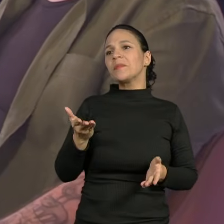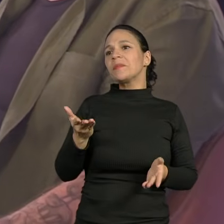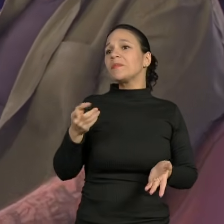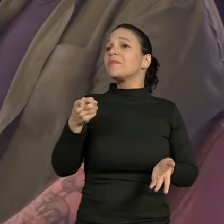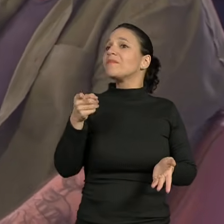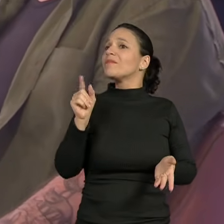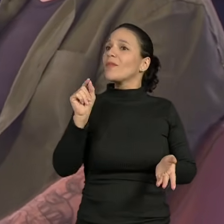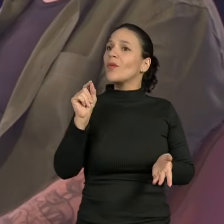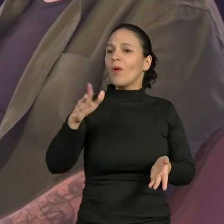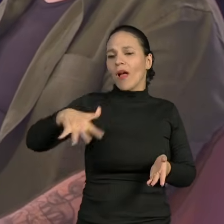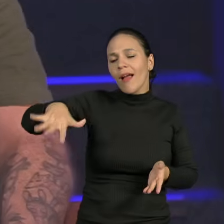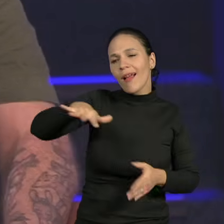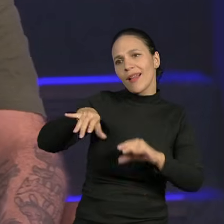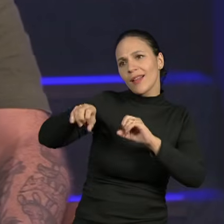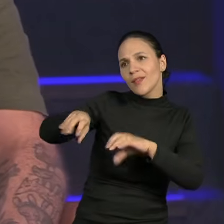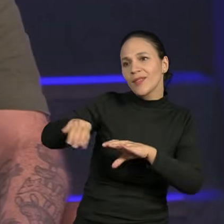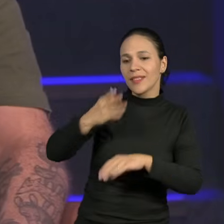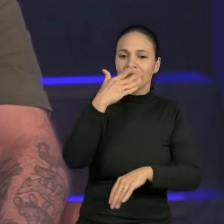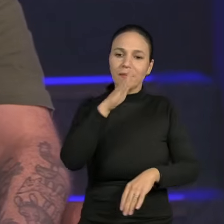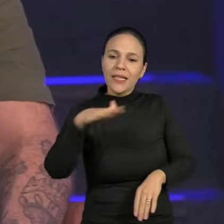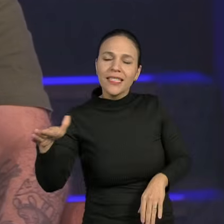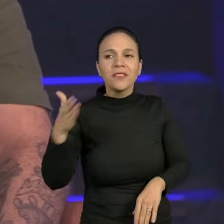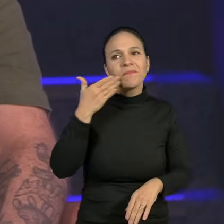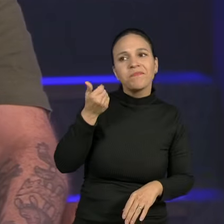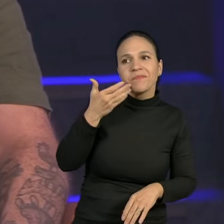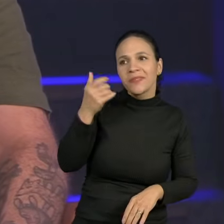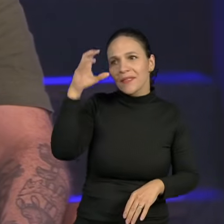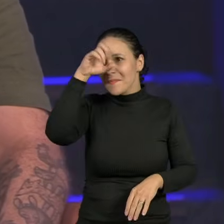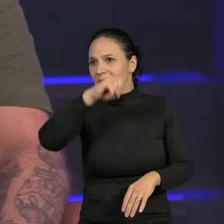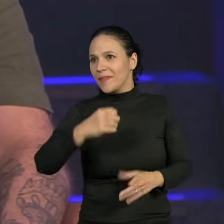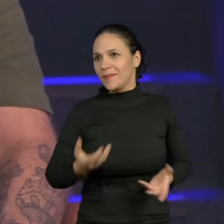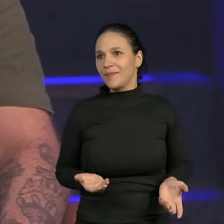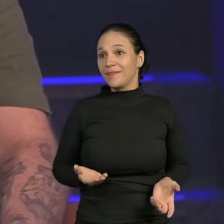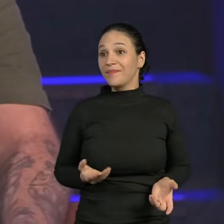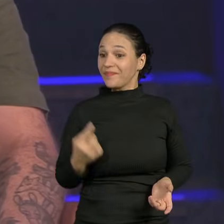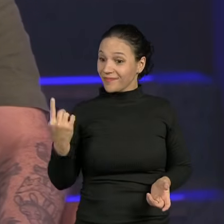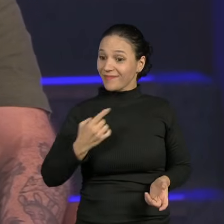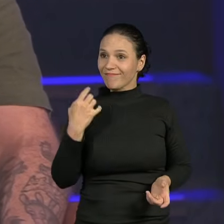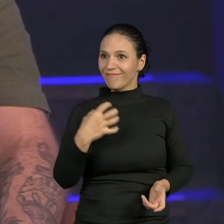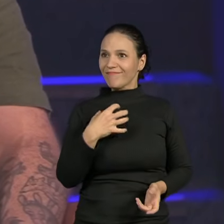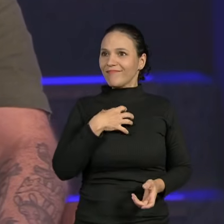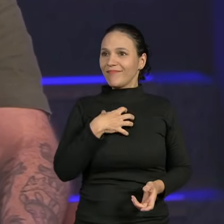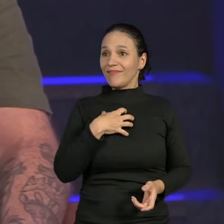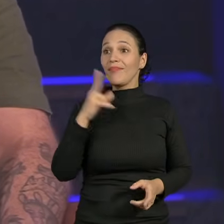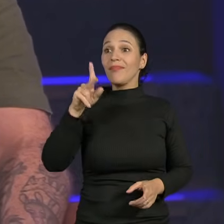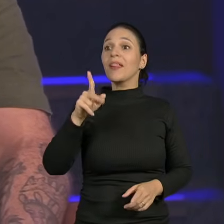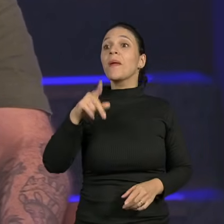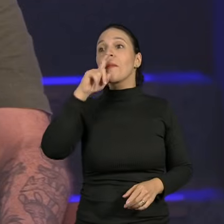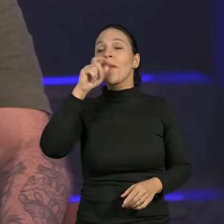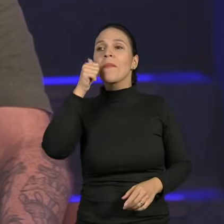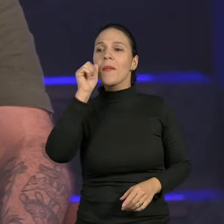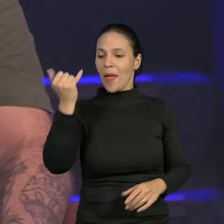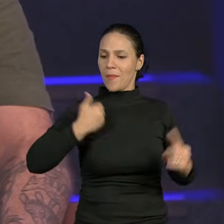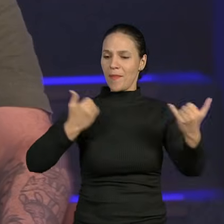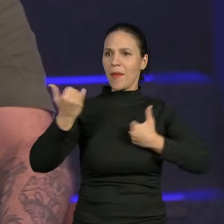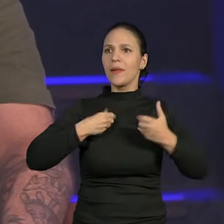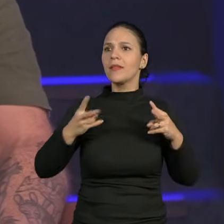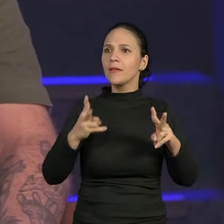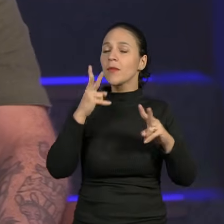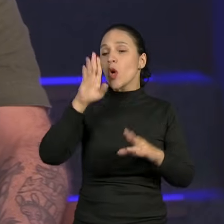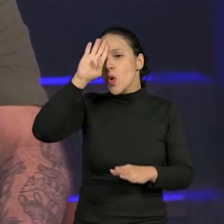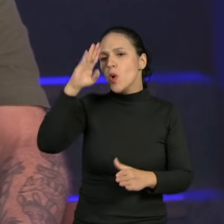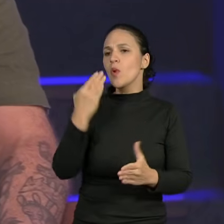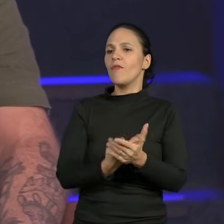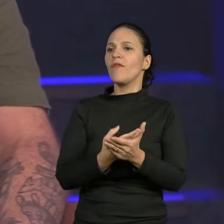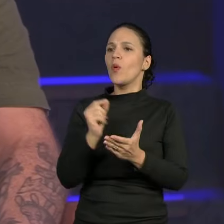que está na educação, para a criançada. Então, assim, para a gente, os pais sempre dizem que tem muito... Confiam